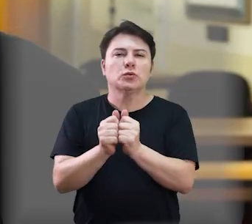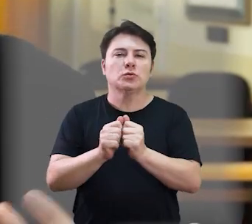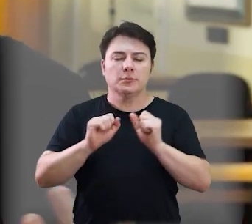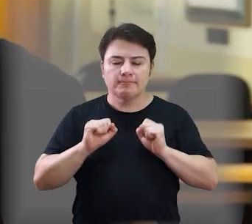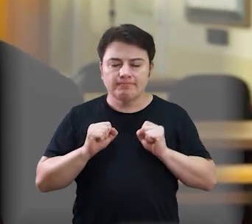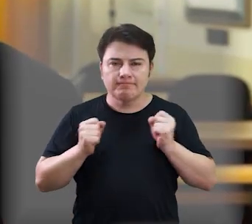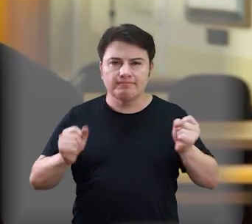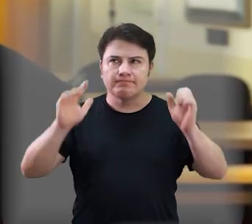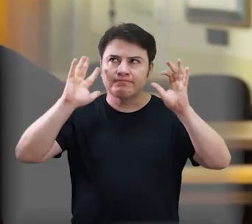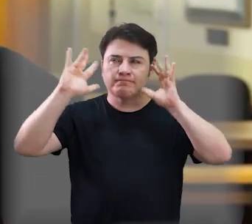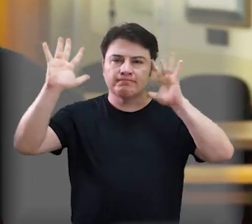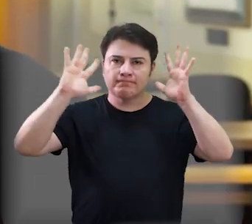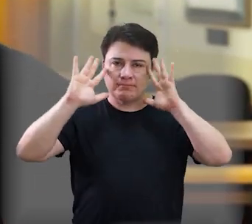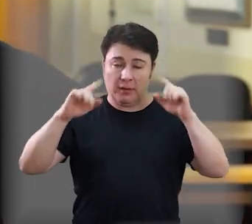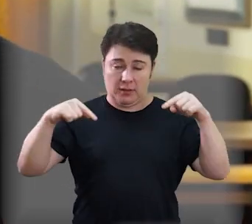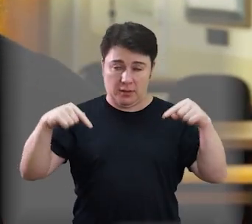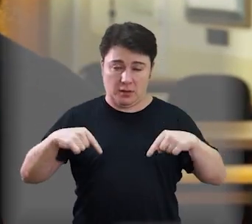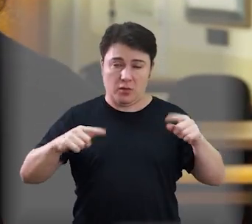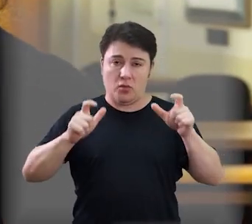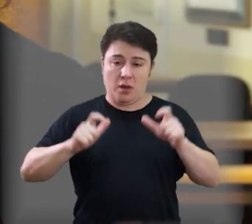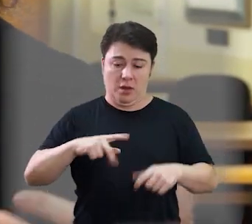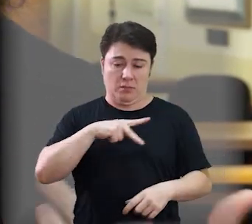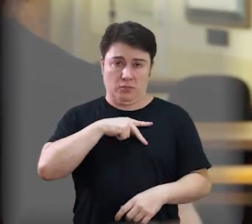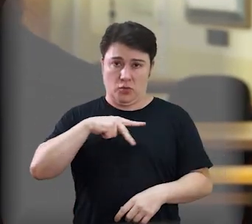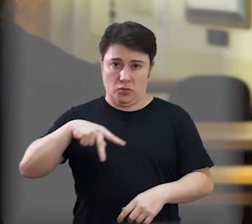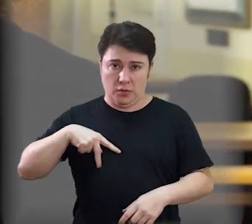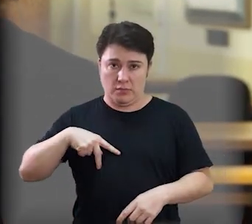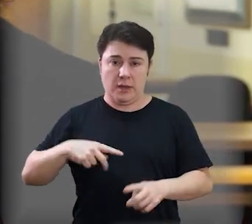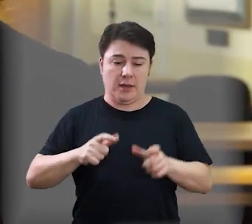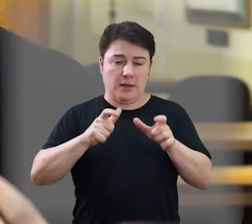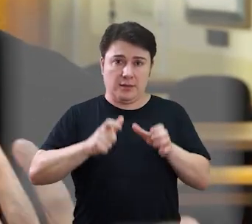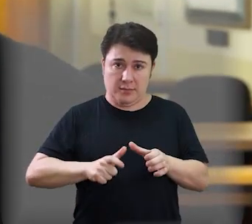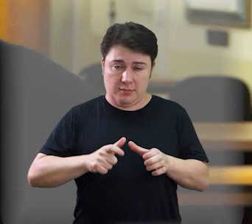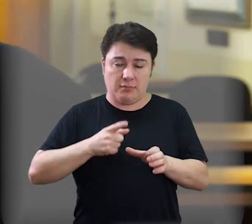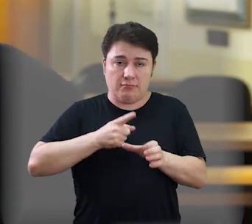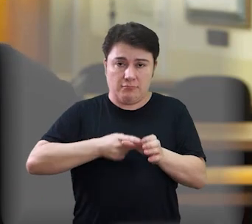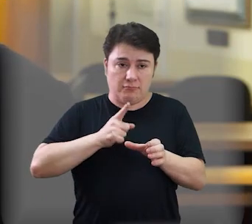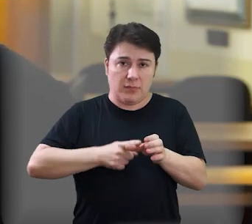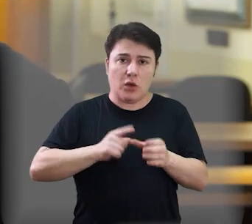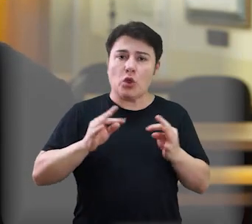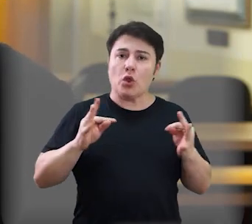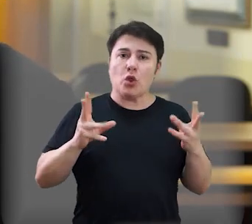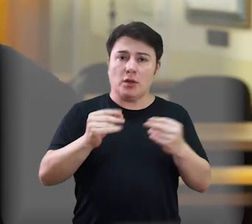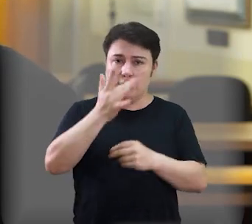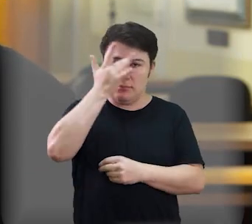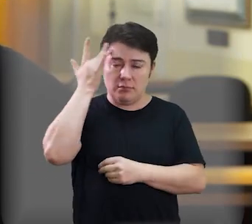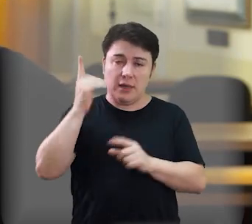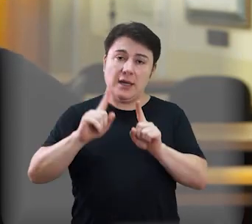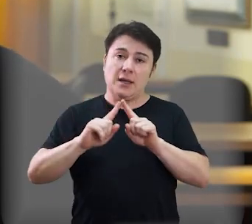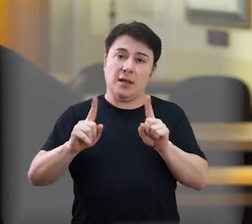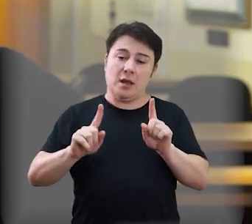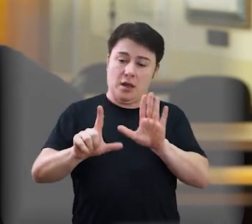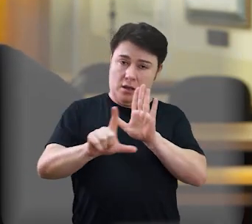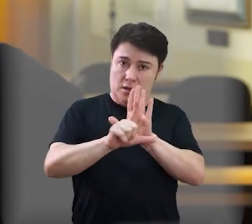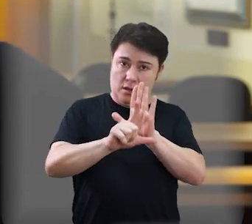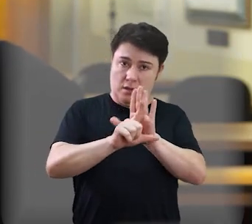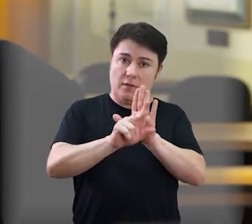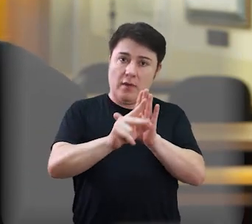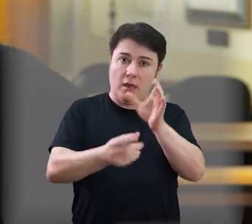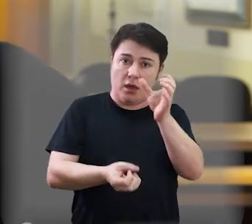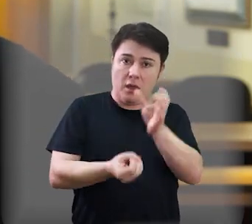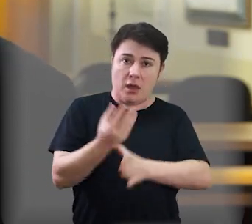Então, pensando esses bens públicos, pensando essa cidade de todas as pessoas, a lei ela vem para